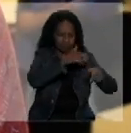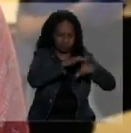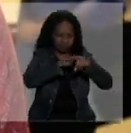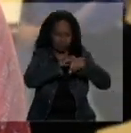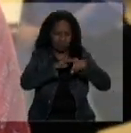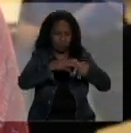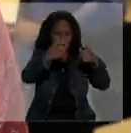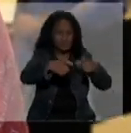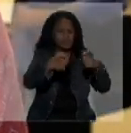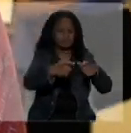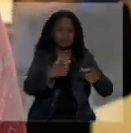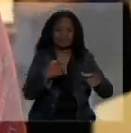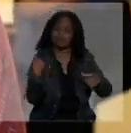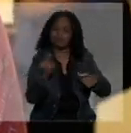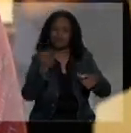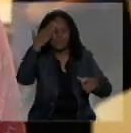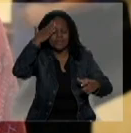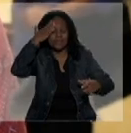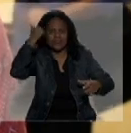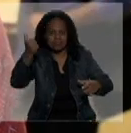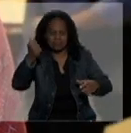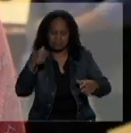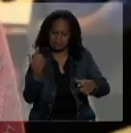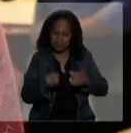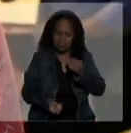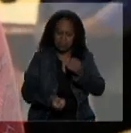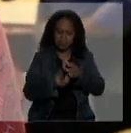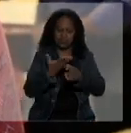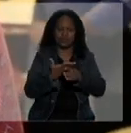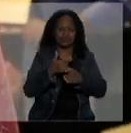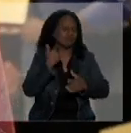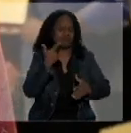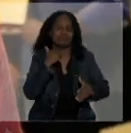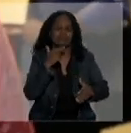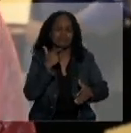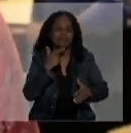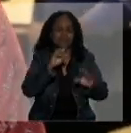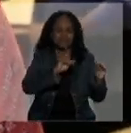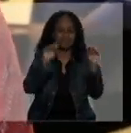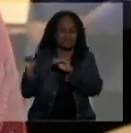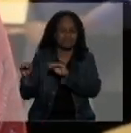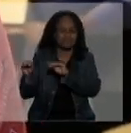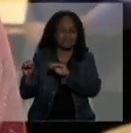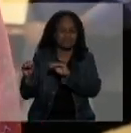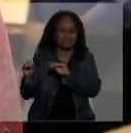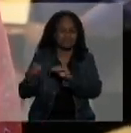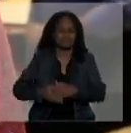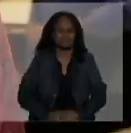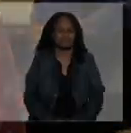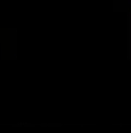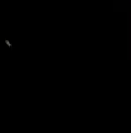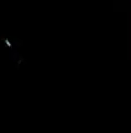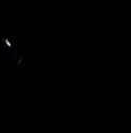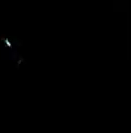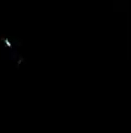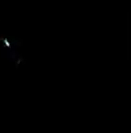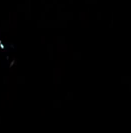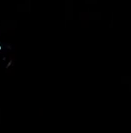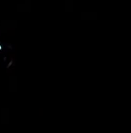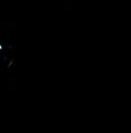no audiovisual, no diálogo. É o lugar da gente saber de onde a gente veio para não ter dúvida para onde a gente tem que ir.